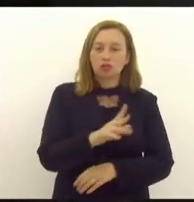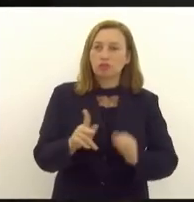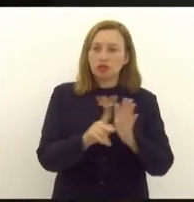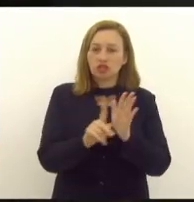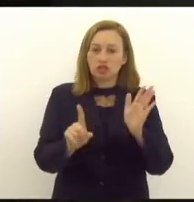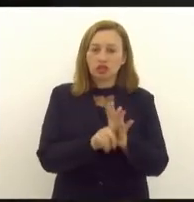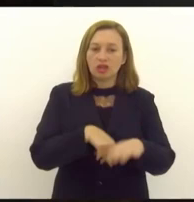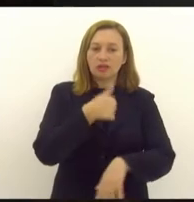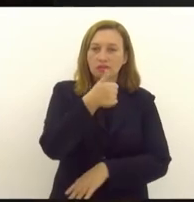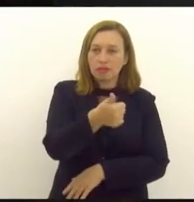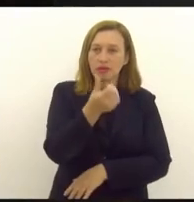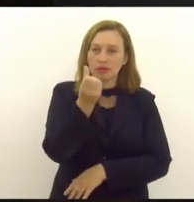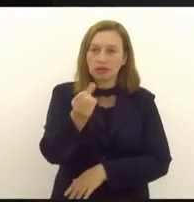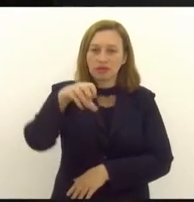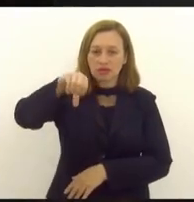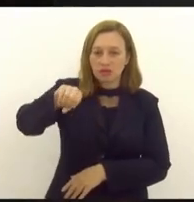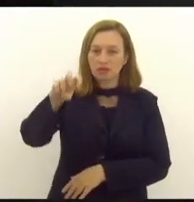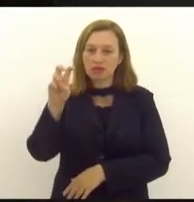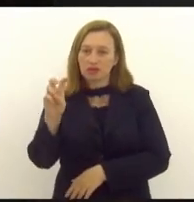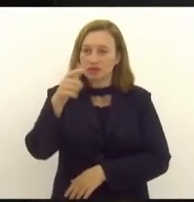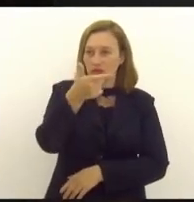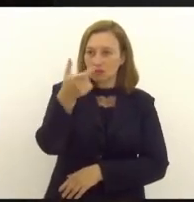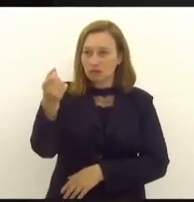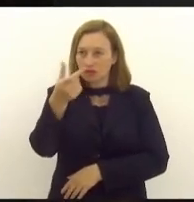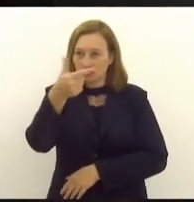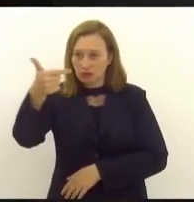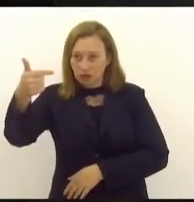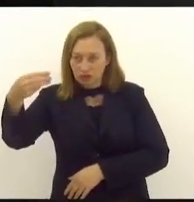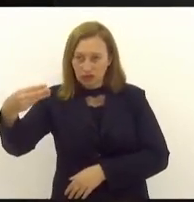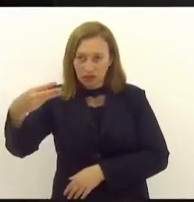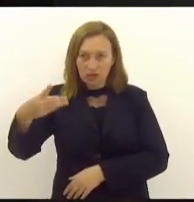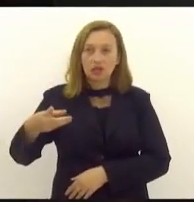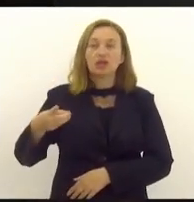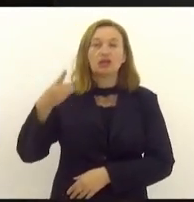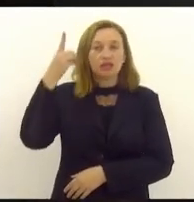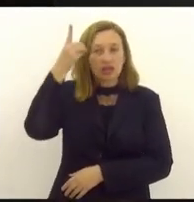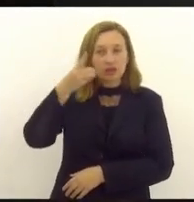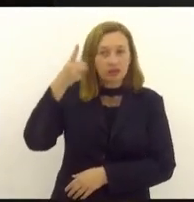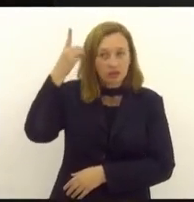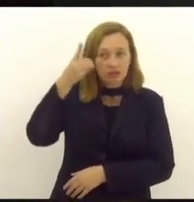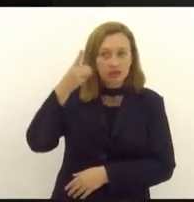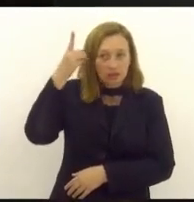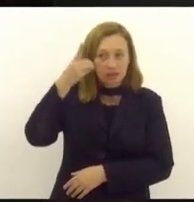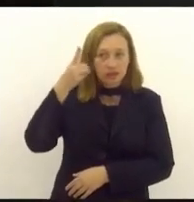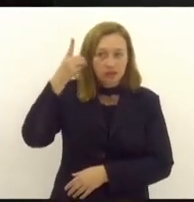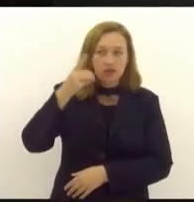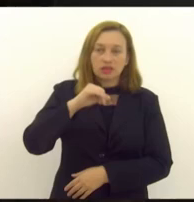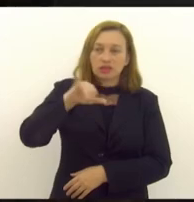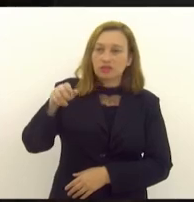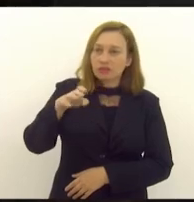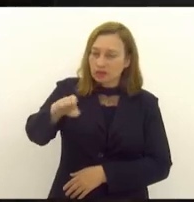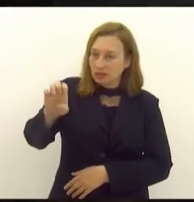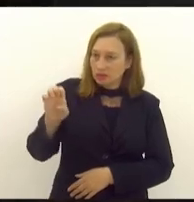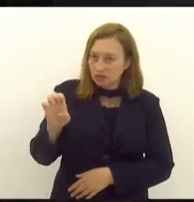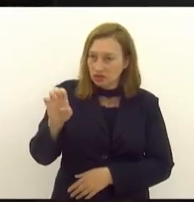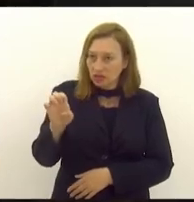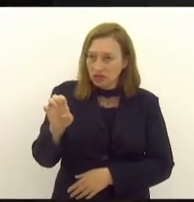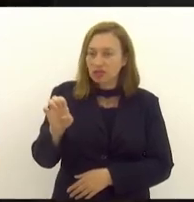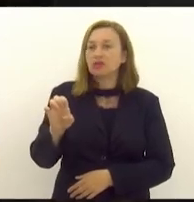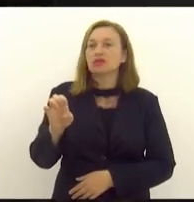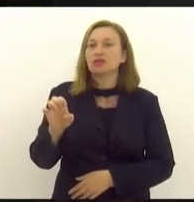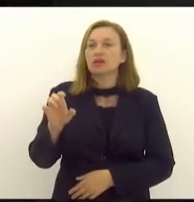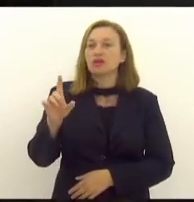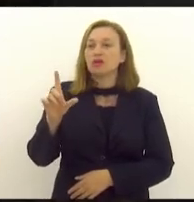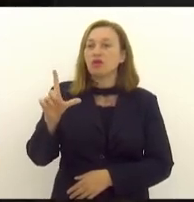projeto de lei número 1695 de autoria Deputado de 23 perdão de autoria Deputado